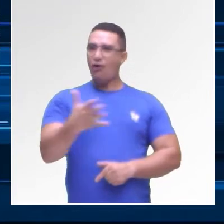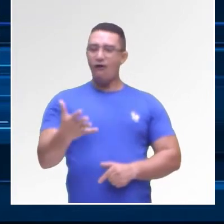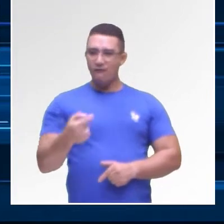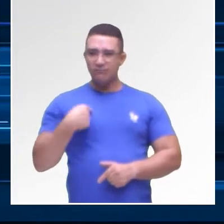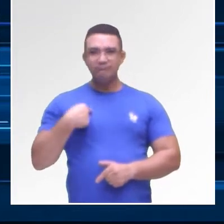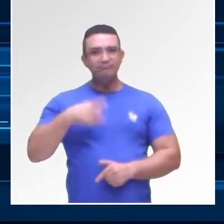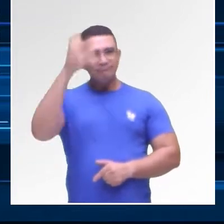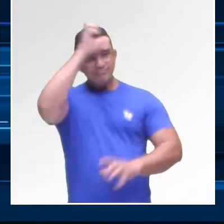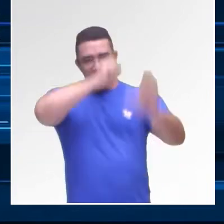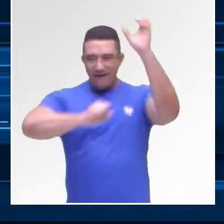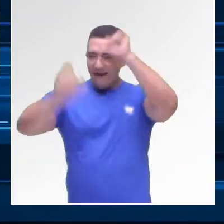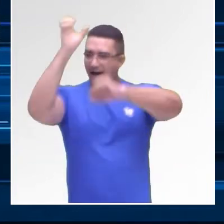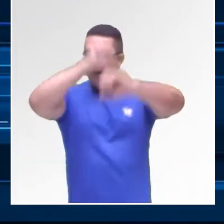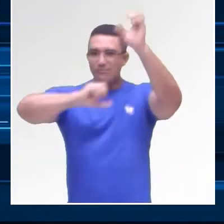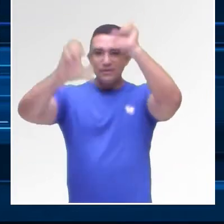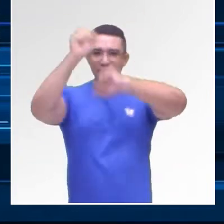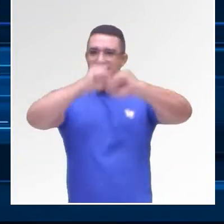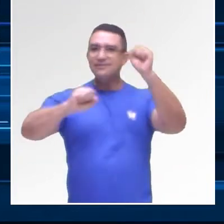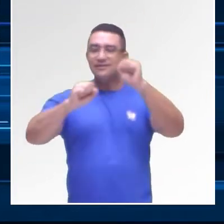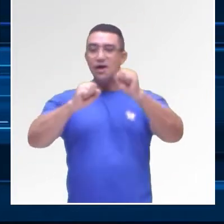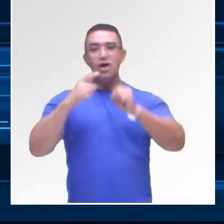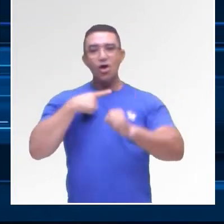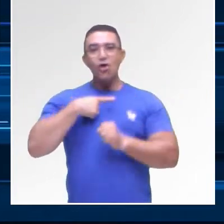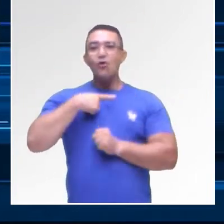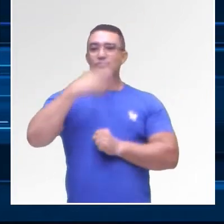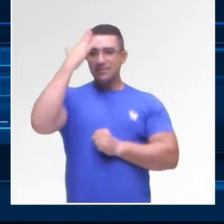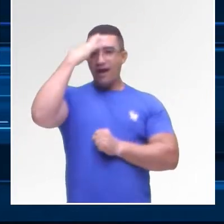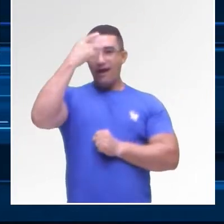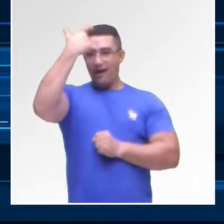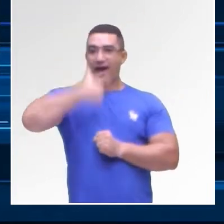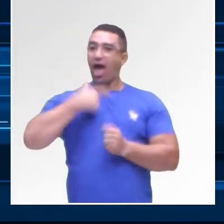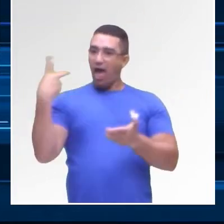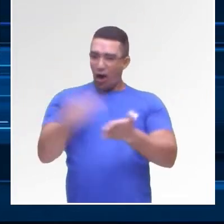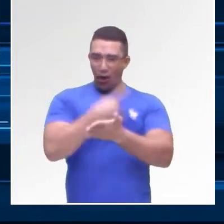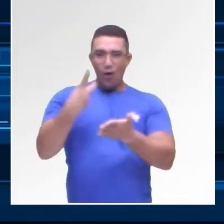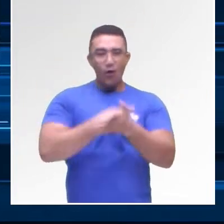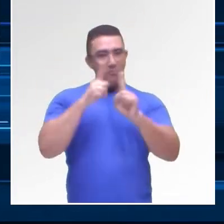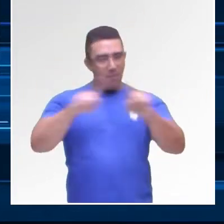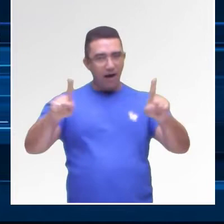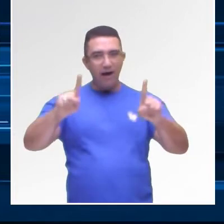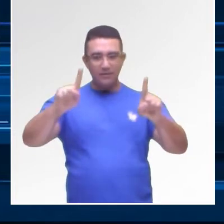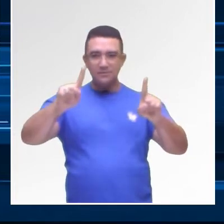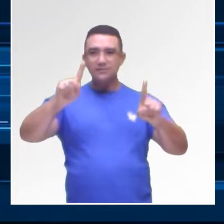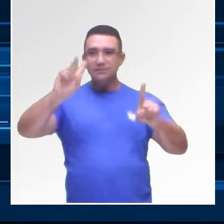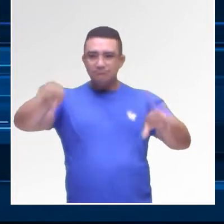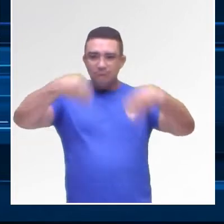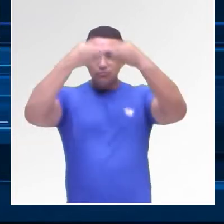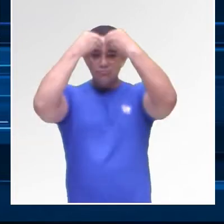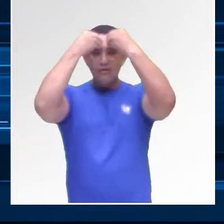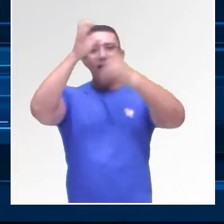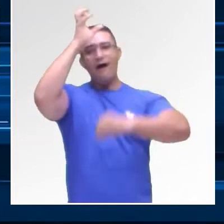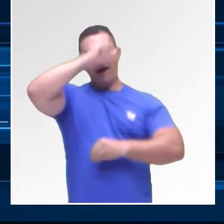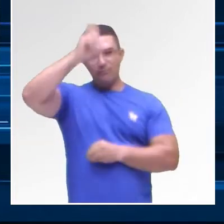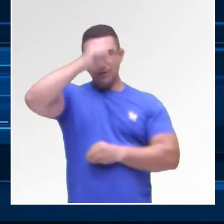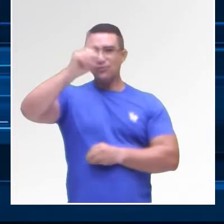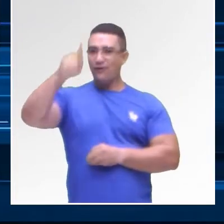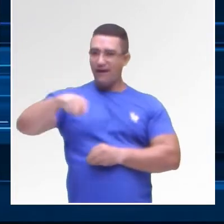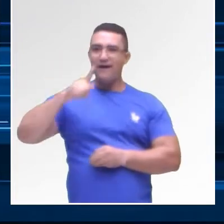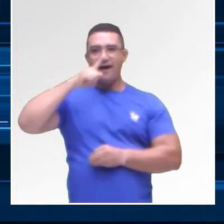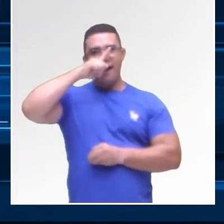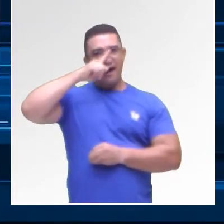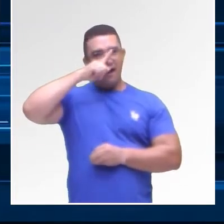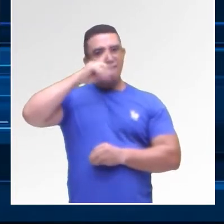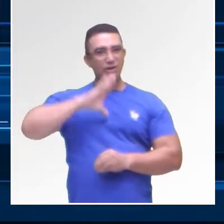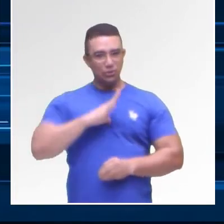trazendo uma nova configuração. Isso se chama aventura. Então